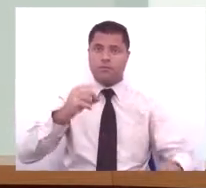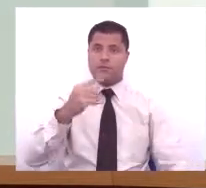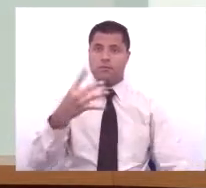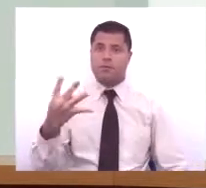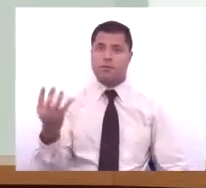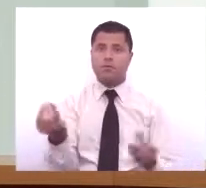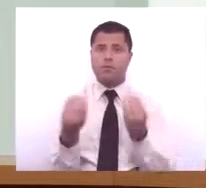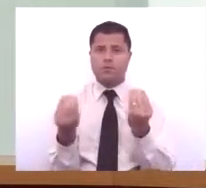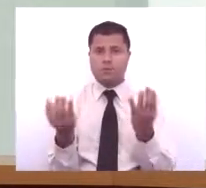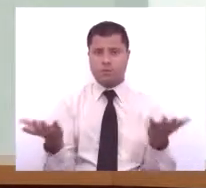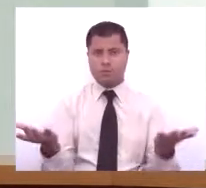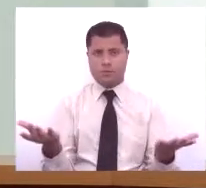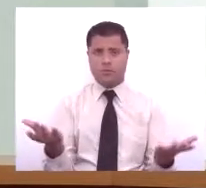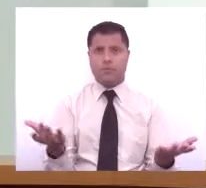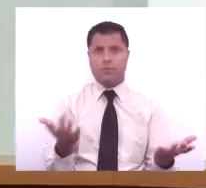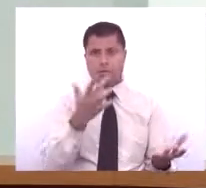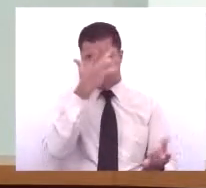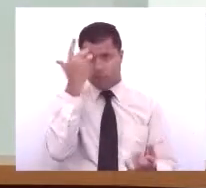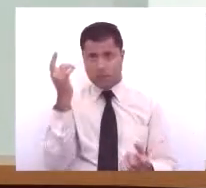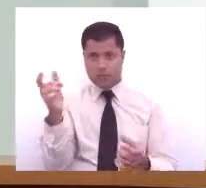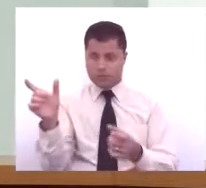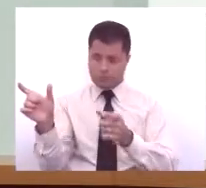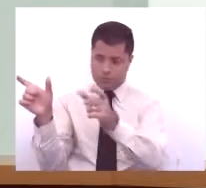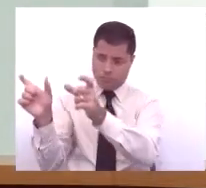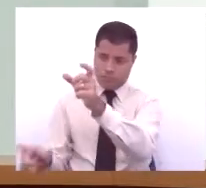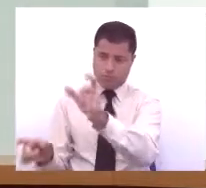O perfil do eleitorado mudou.